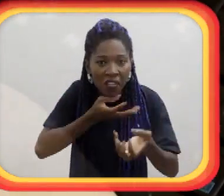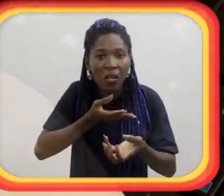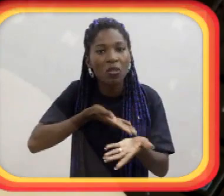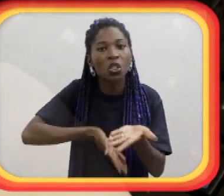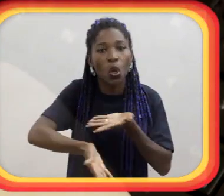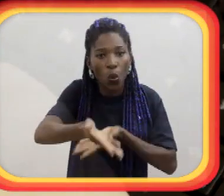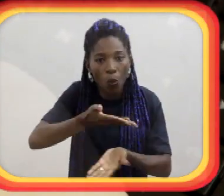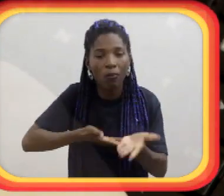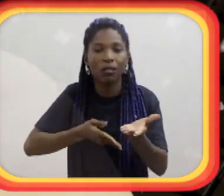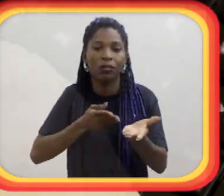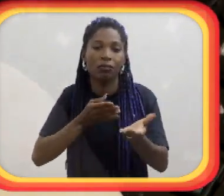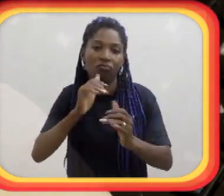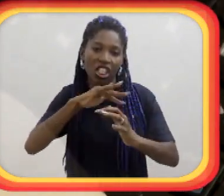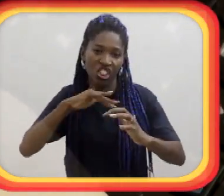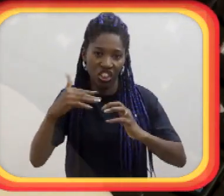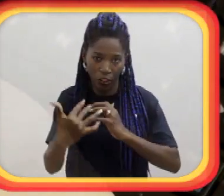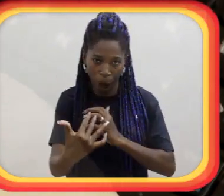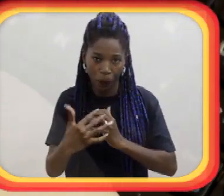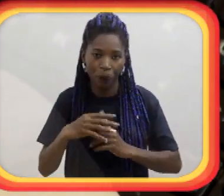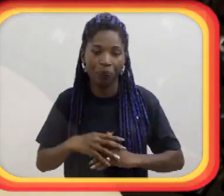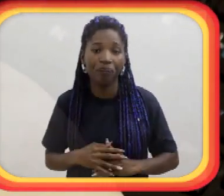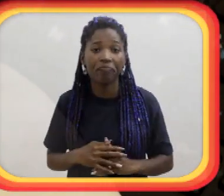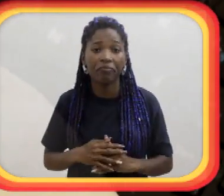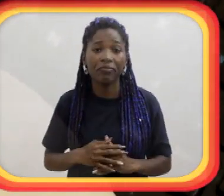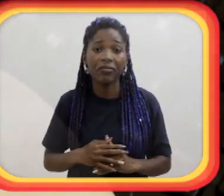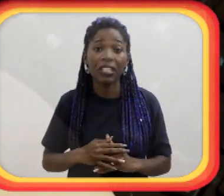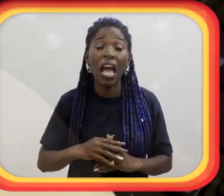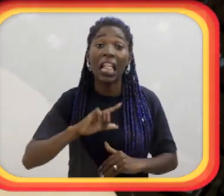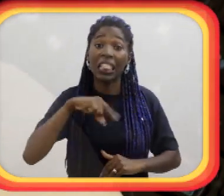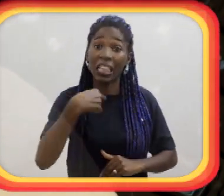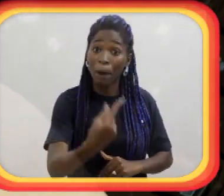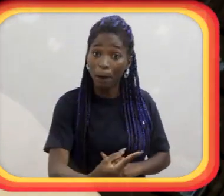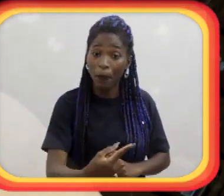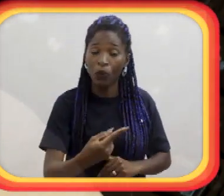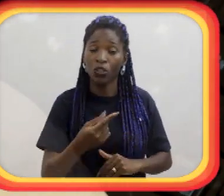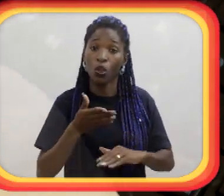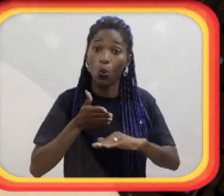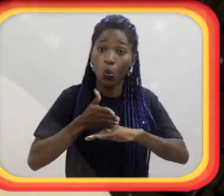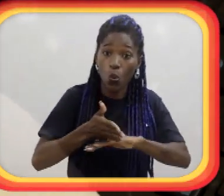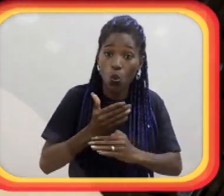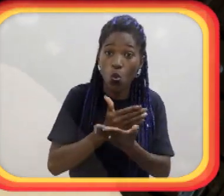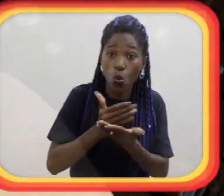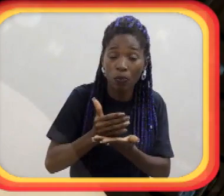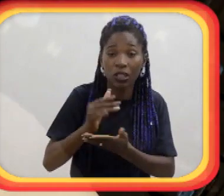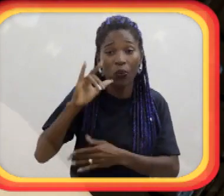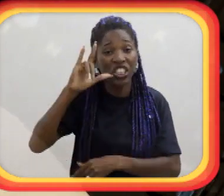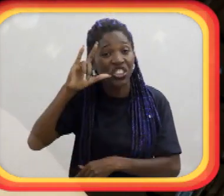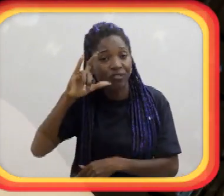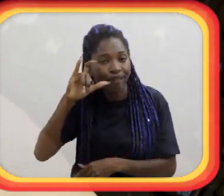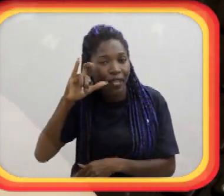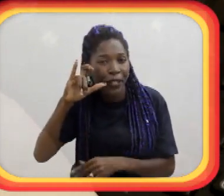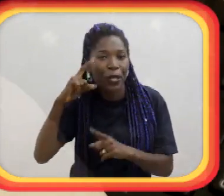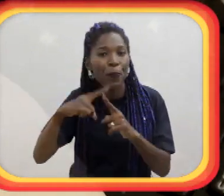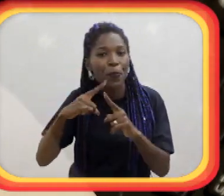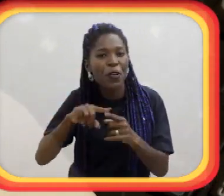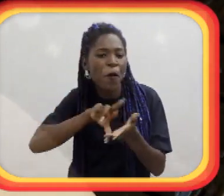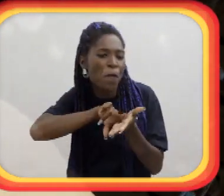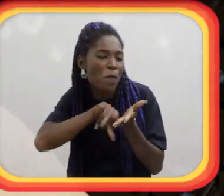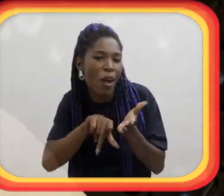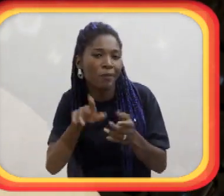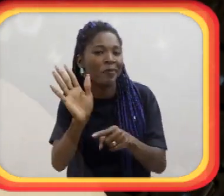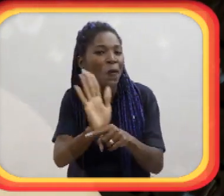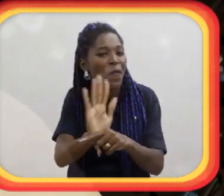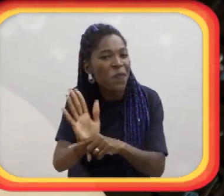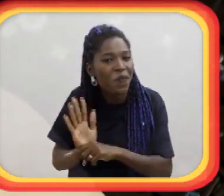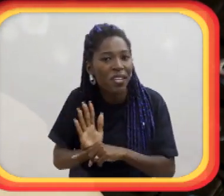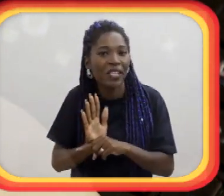partir desse compartilhamento nas redes. Depois disso, acho que eu migrei para o Instagram muito pela possibilidade de mais dinâmica, né? De ter